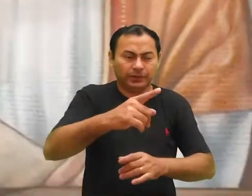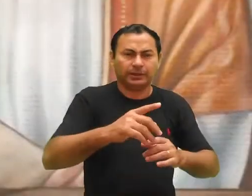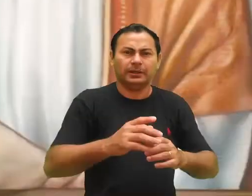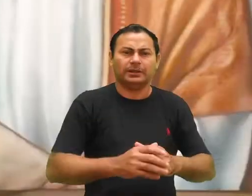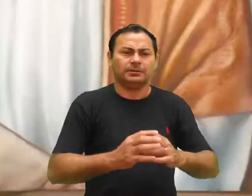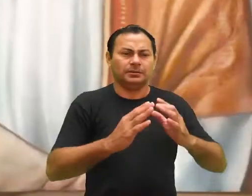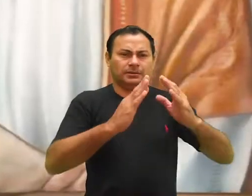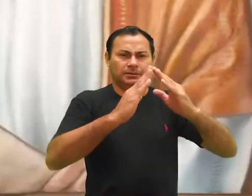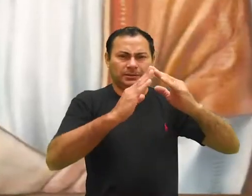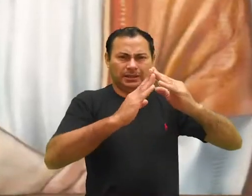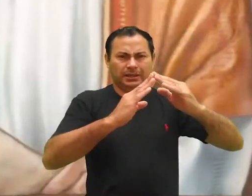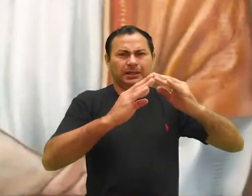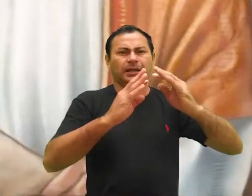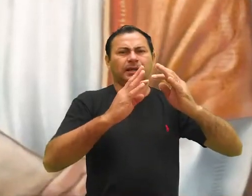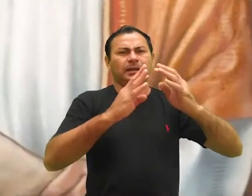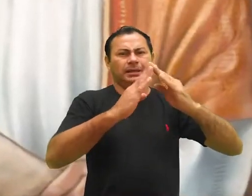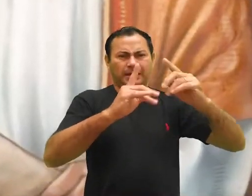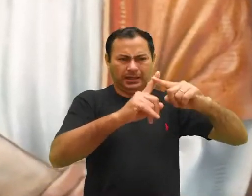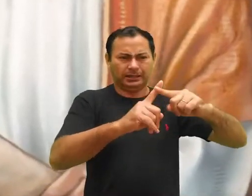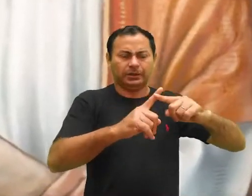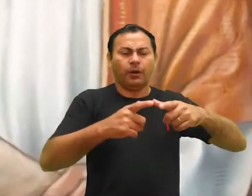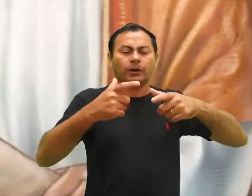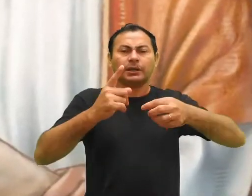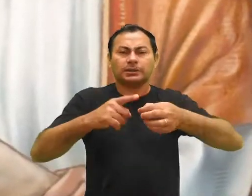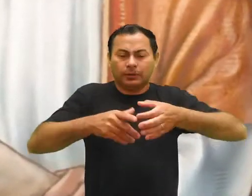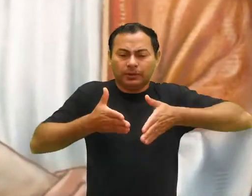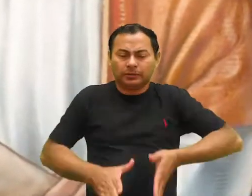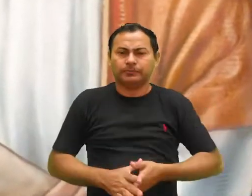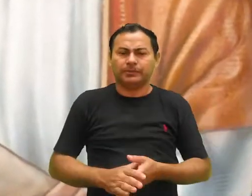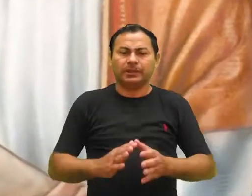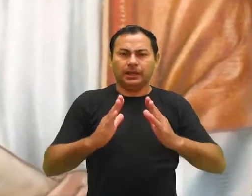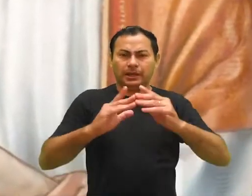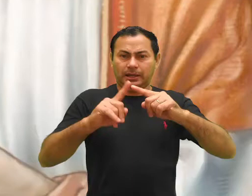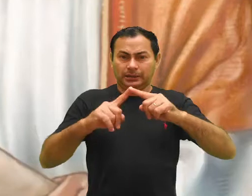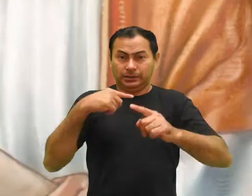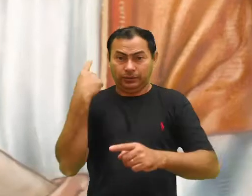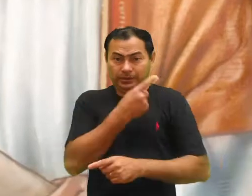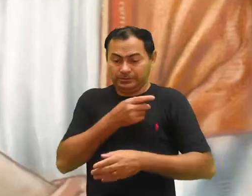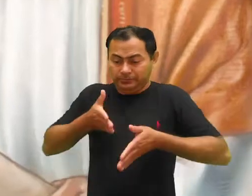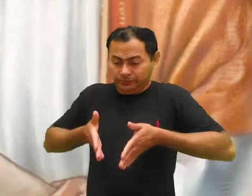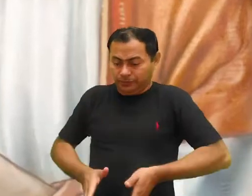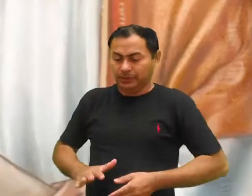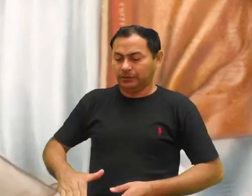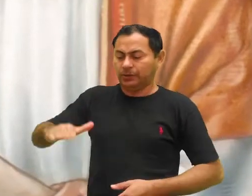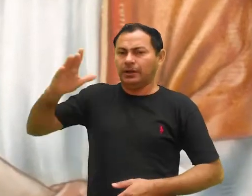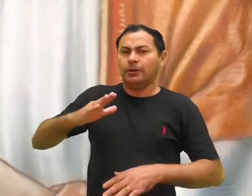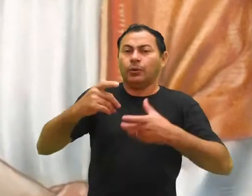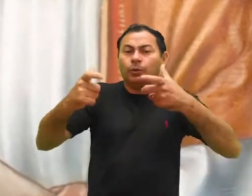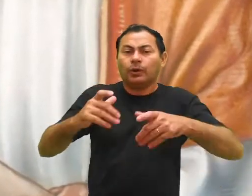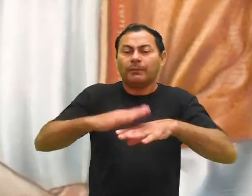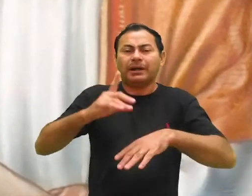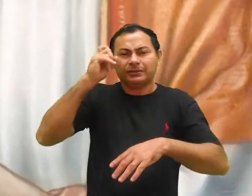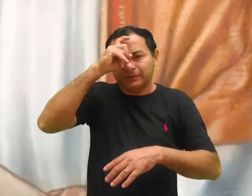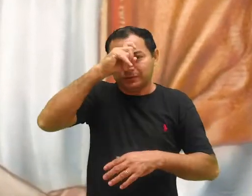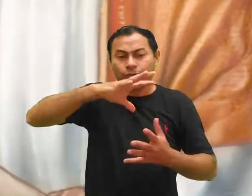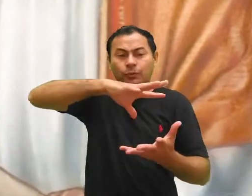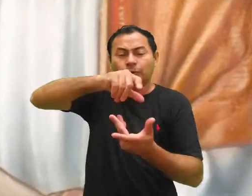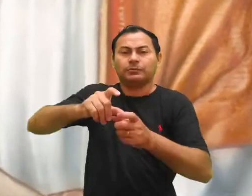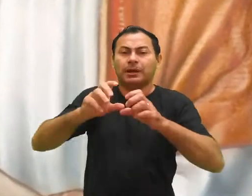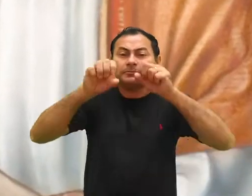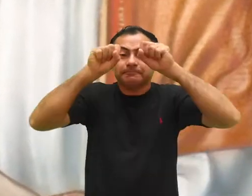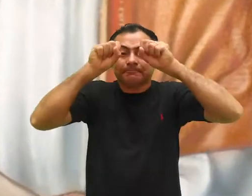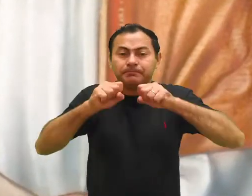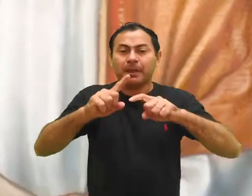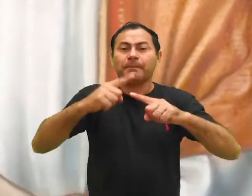Jesus foi para a sinagoga de sua cidade natal. A igreja onde crescemos e fomos criados é o lugar mais difícil do mundo para